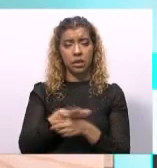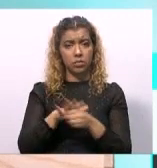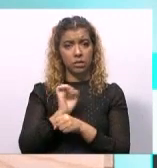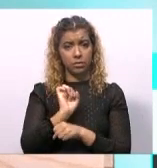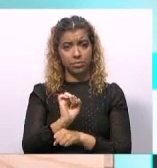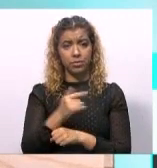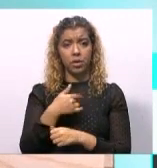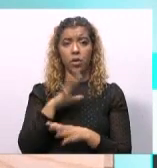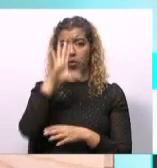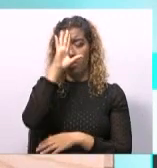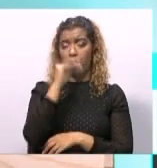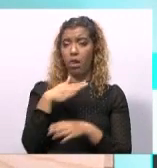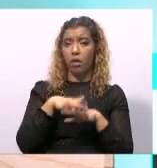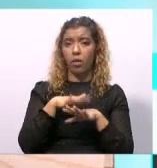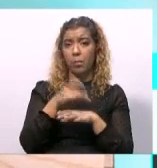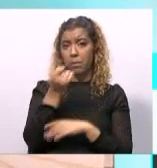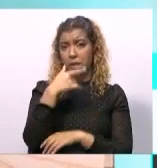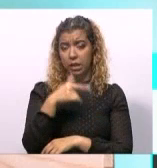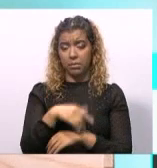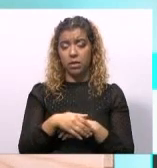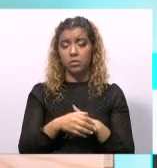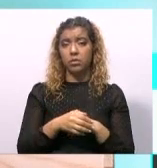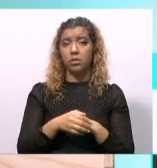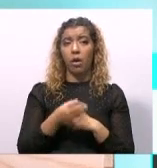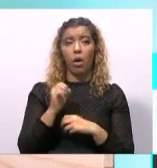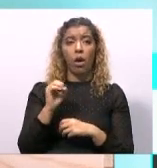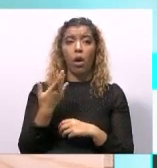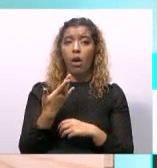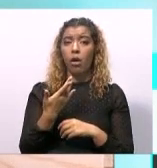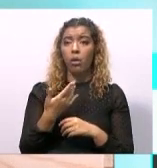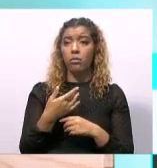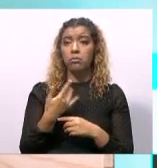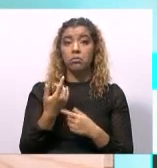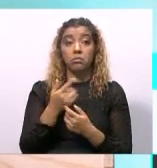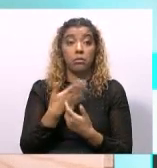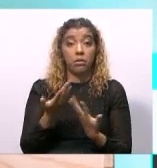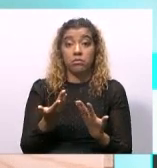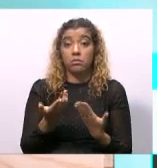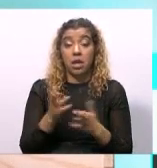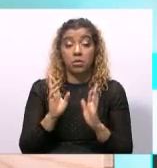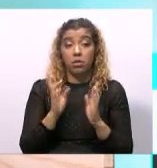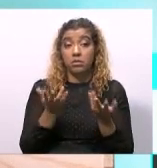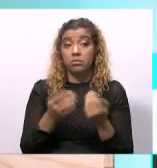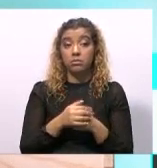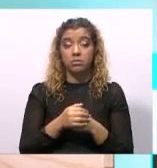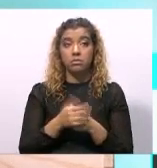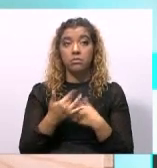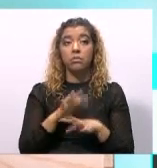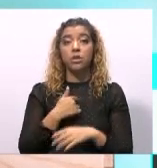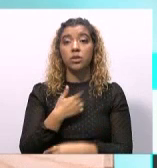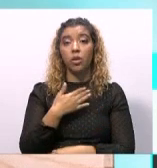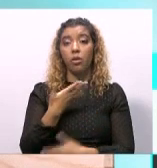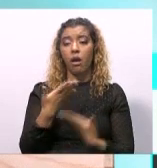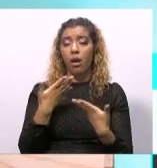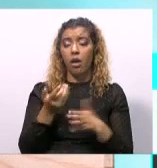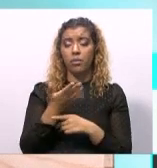sei se foi dos medicamentos ou coincidência, sei que, por exemplo, ainda